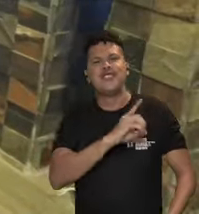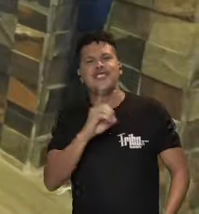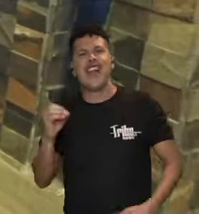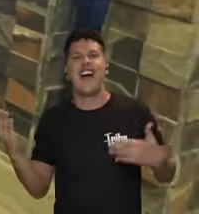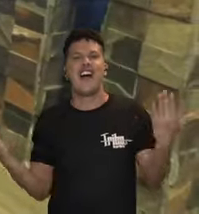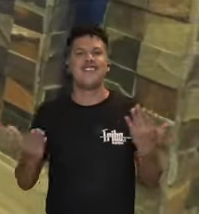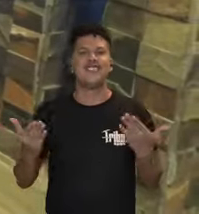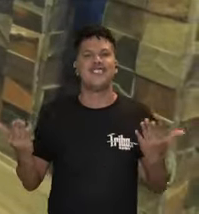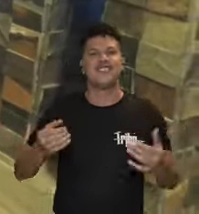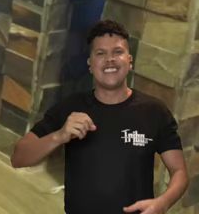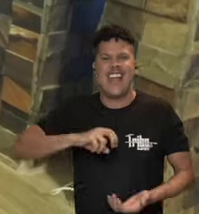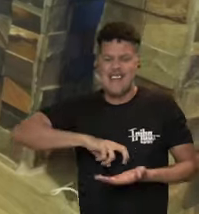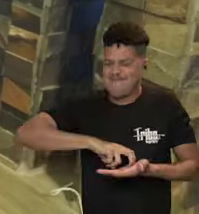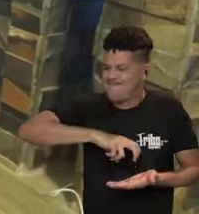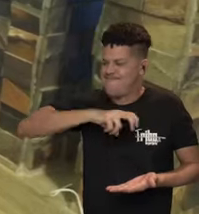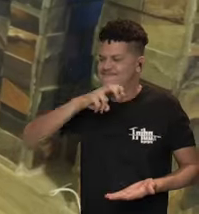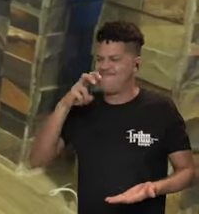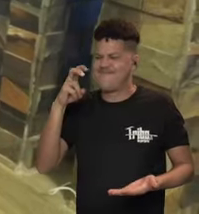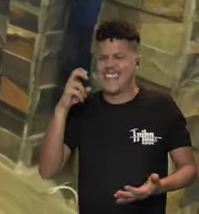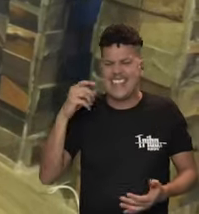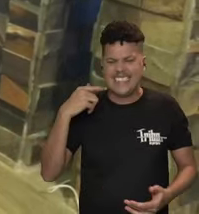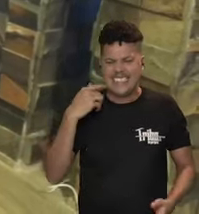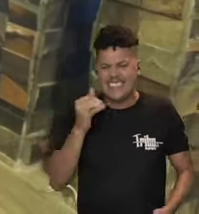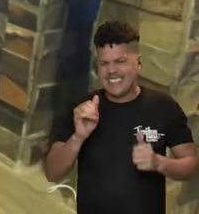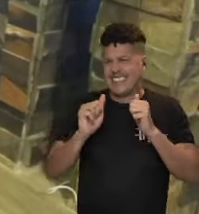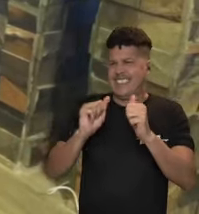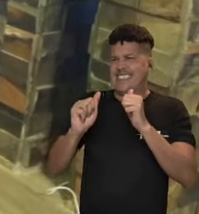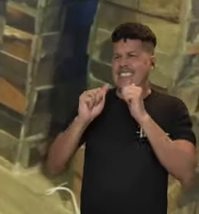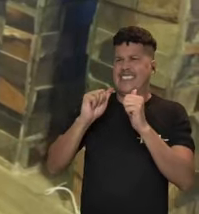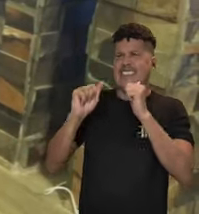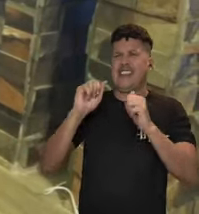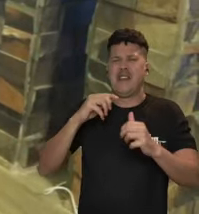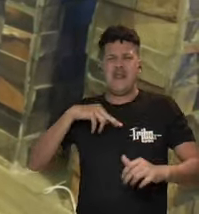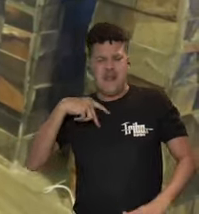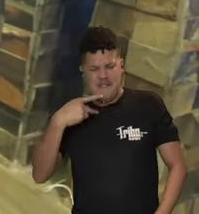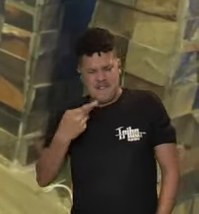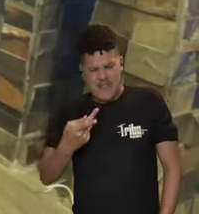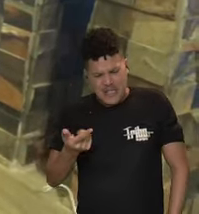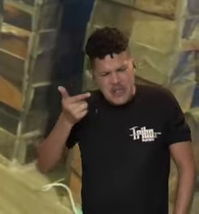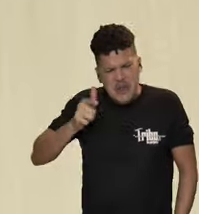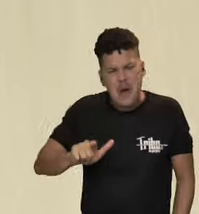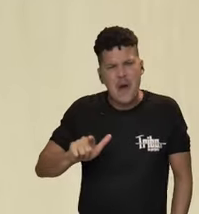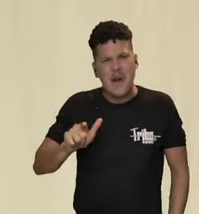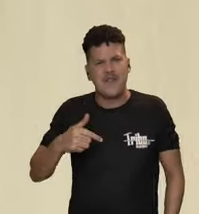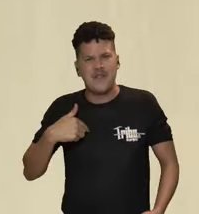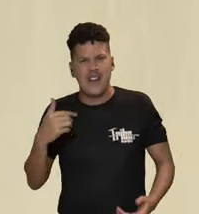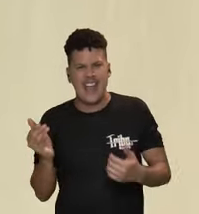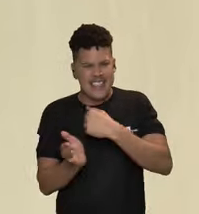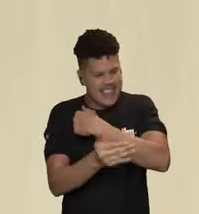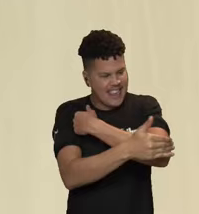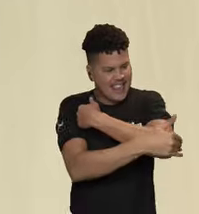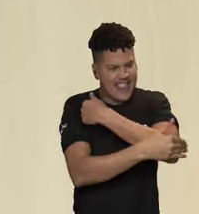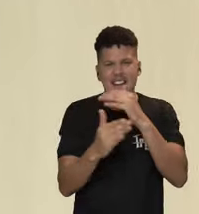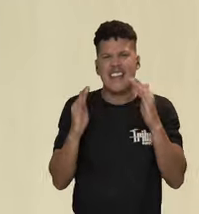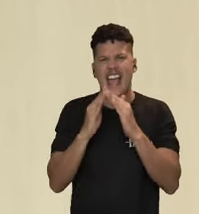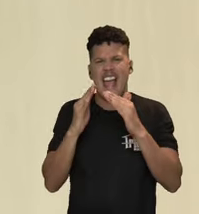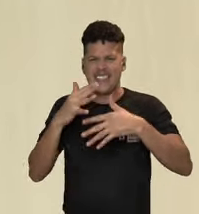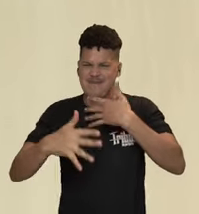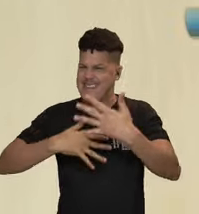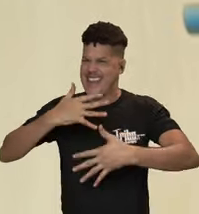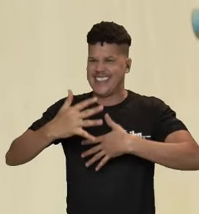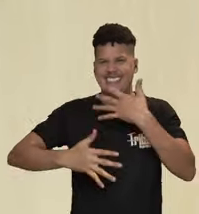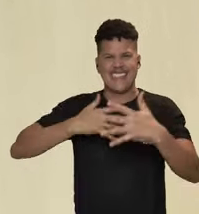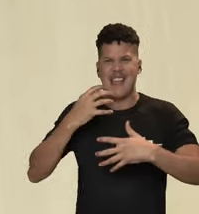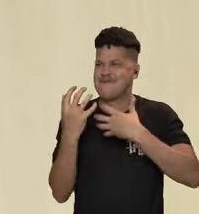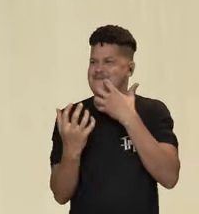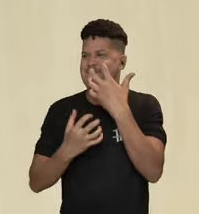lombrado, ressacado, caralho, nem vi, mas acho que nós virou. De novo. Esse quintal bagunçado, som ainda